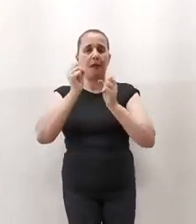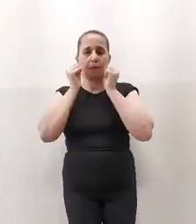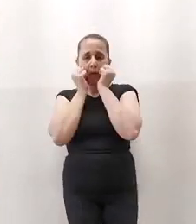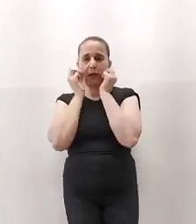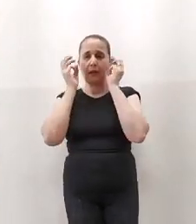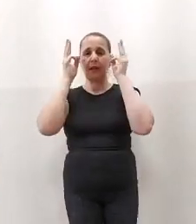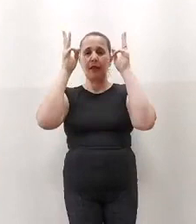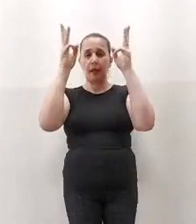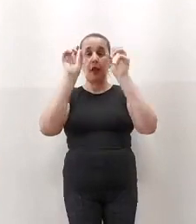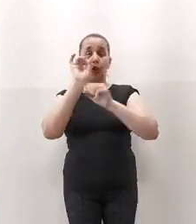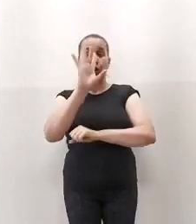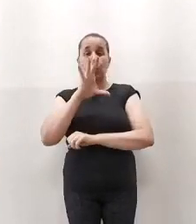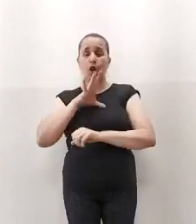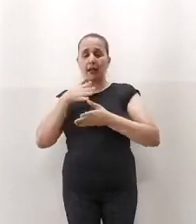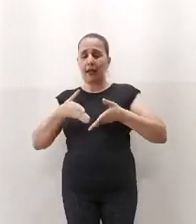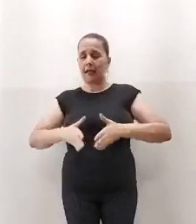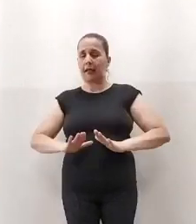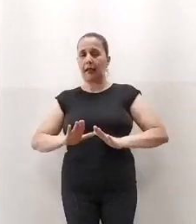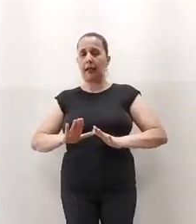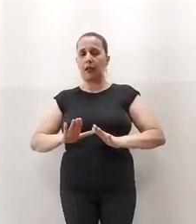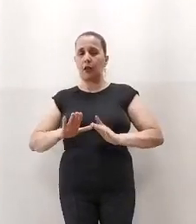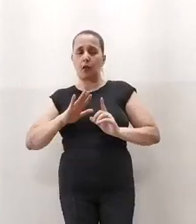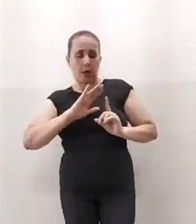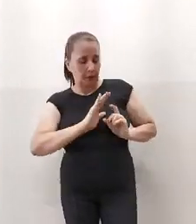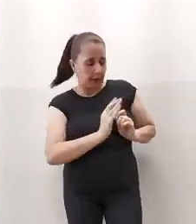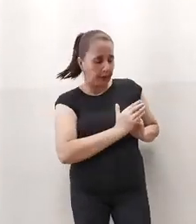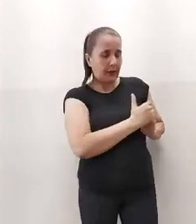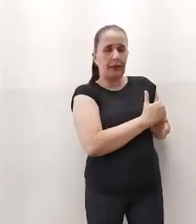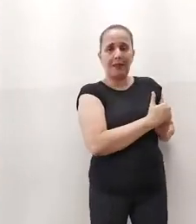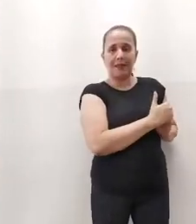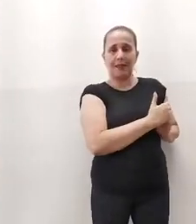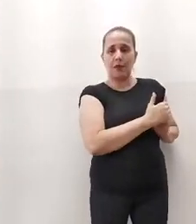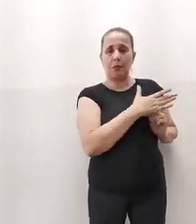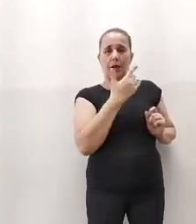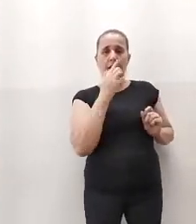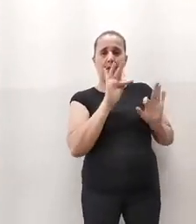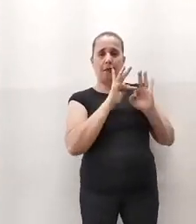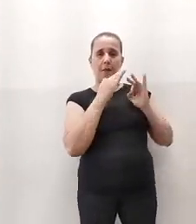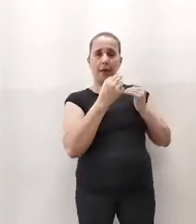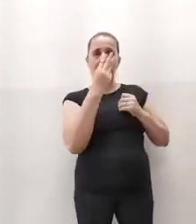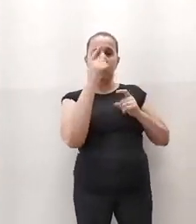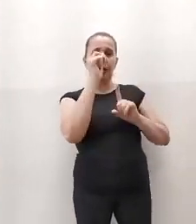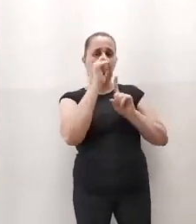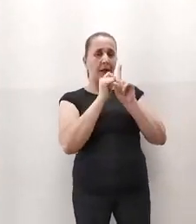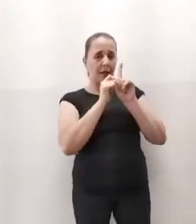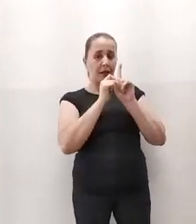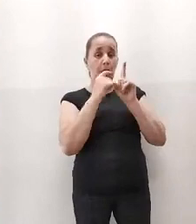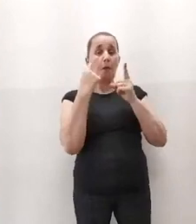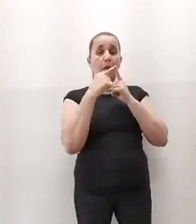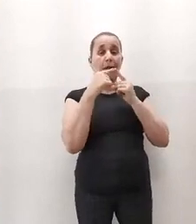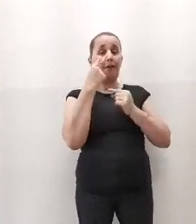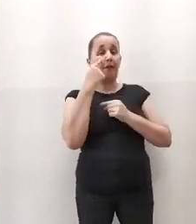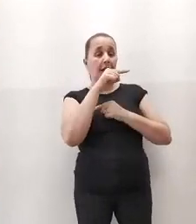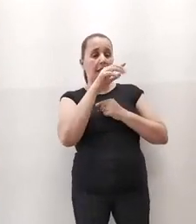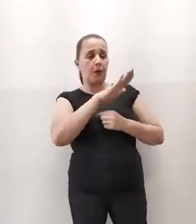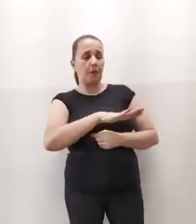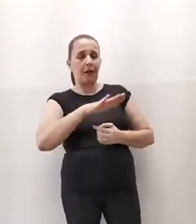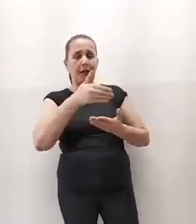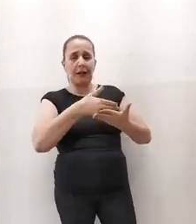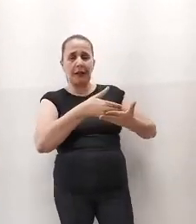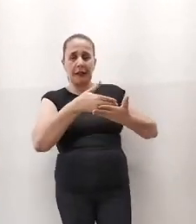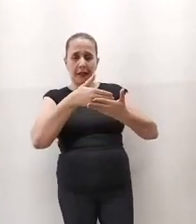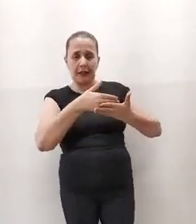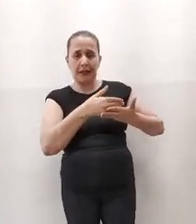Moisés, apenas nascido, foi ocultado por seus pais durante 3 meses, porque viram que a criança era